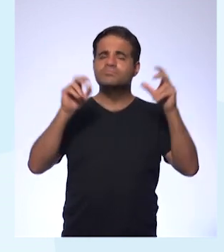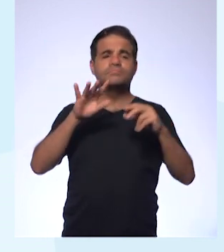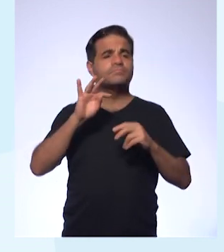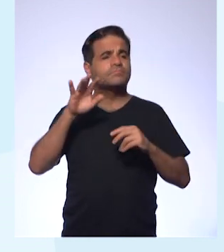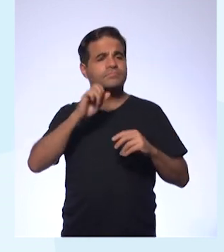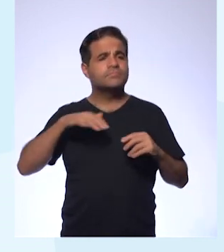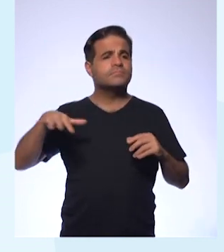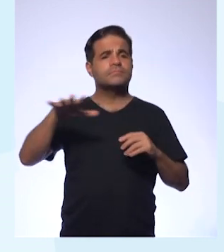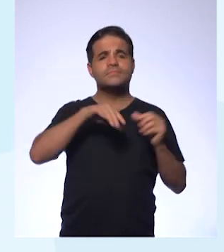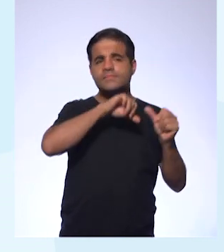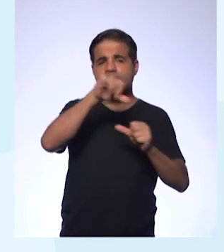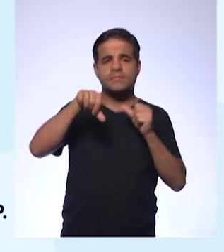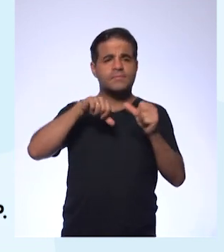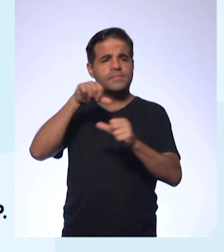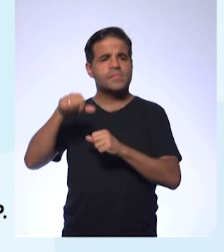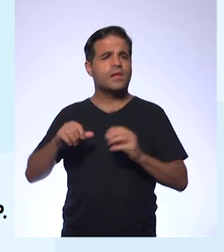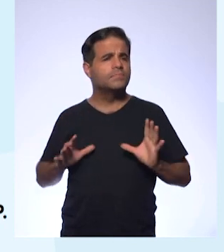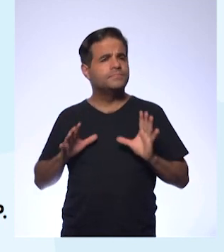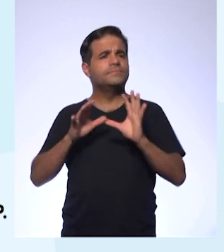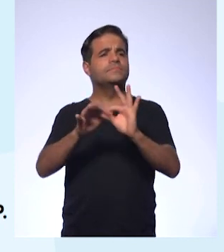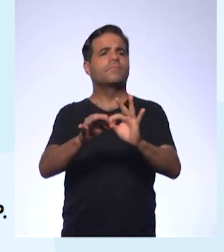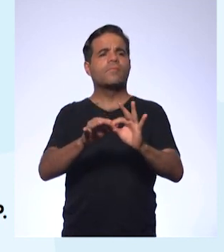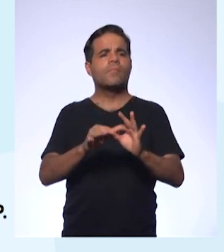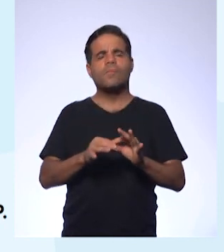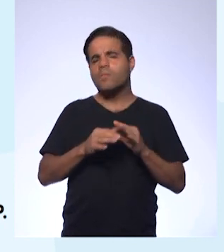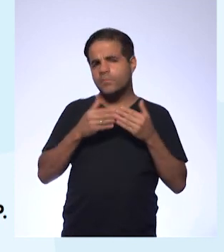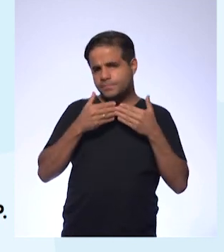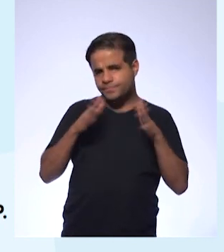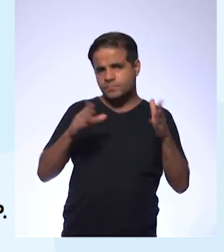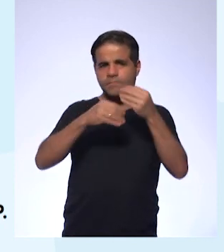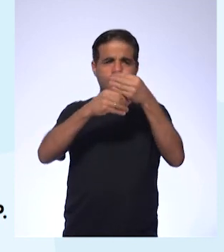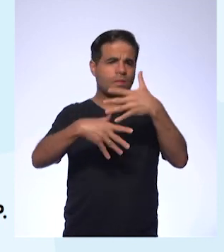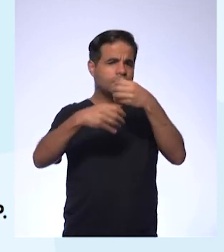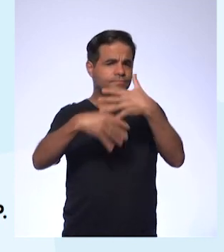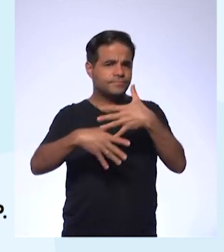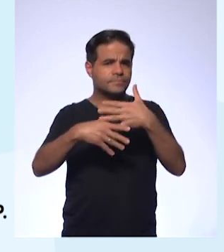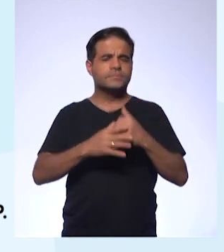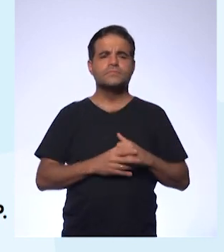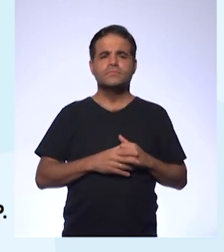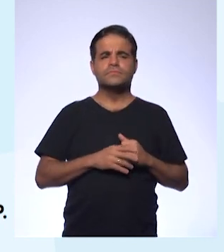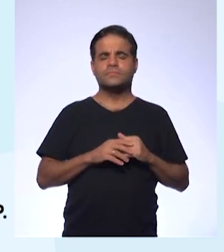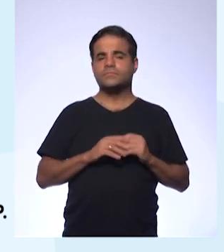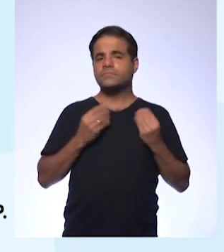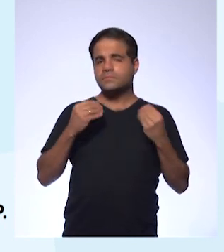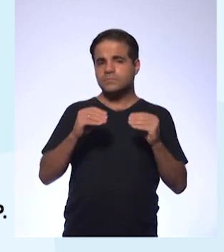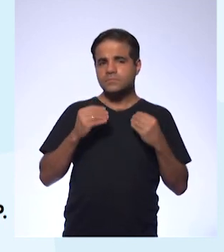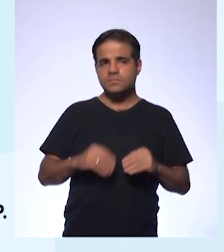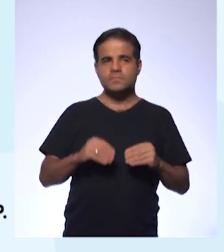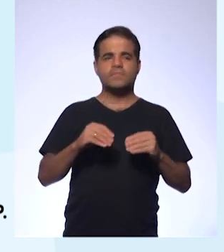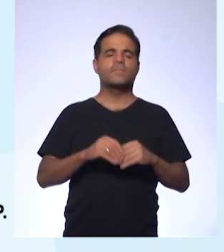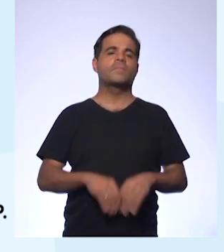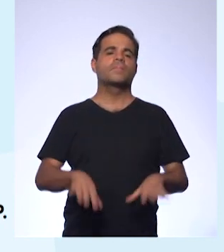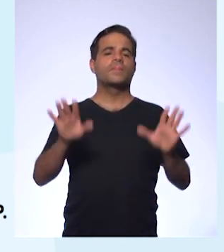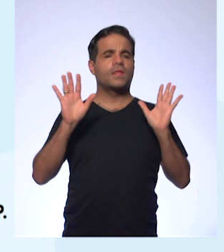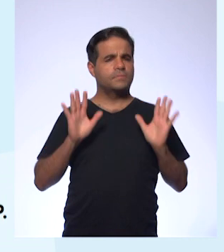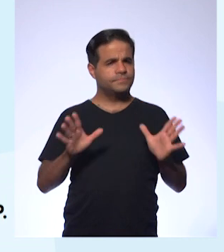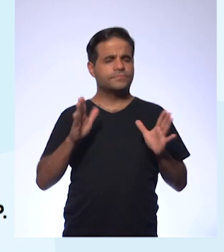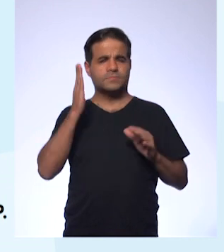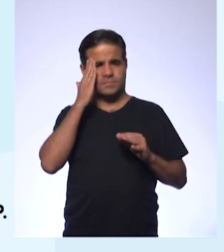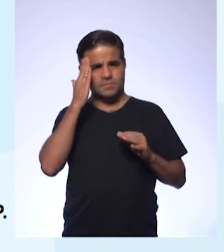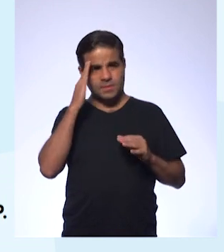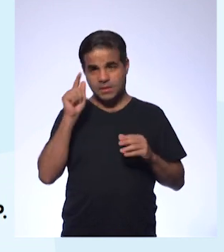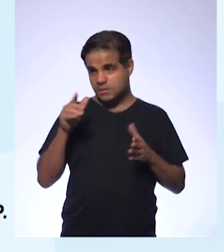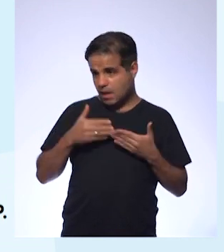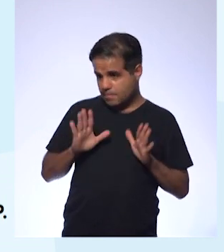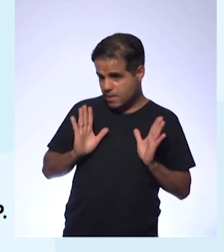das mudanças climáticas. Eu já vou emendar aqui, ó. Vamos abrir o chat. Bora botar o chat para ferver. Você viu se está